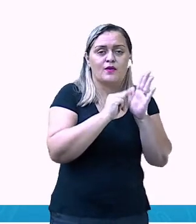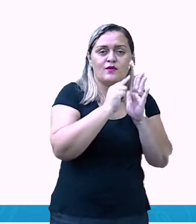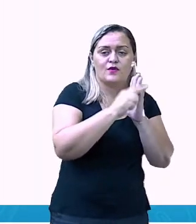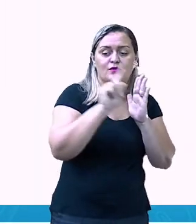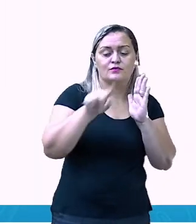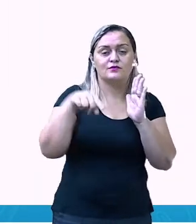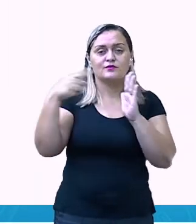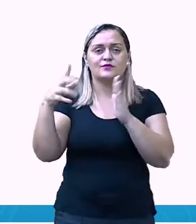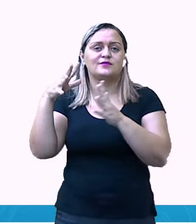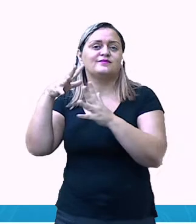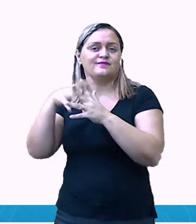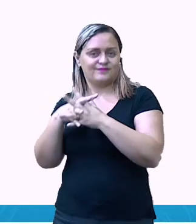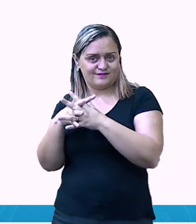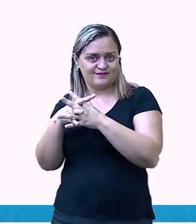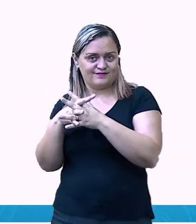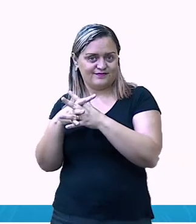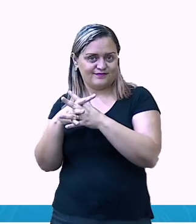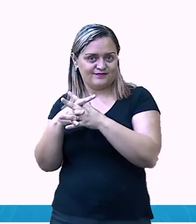agora,